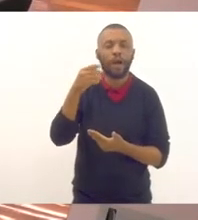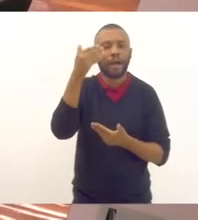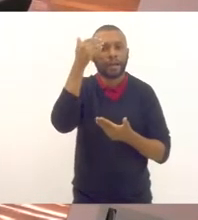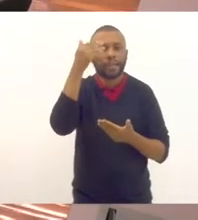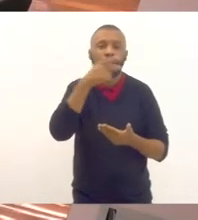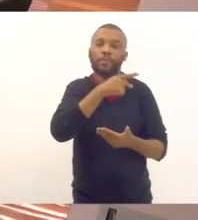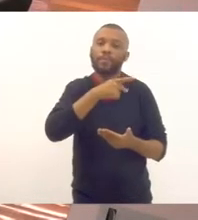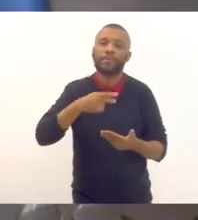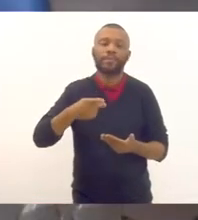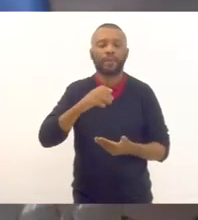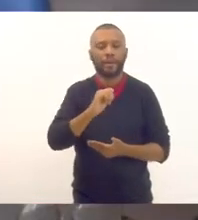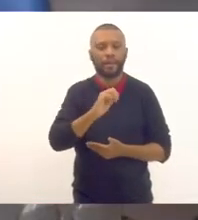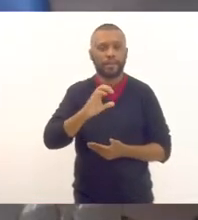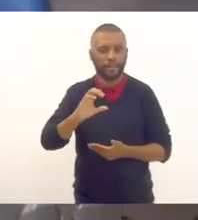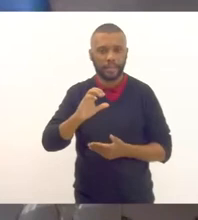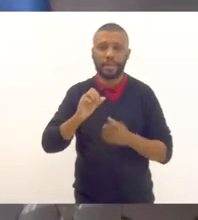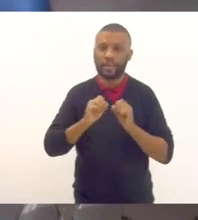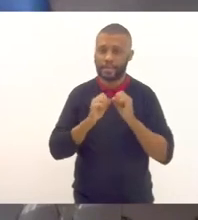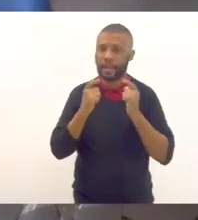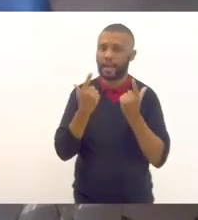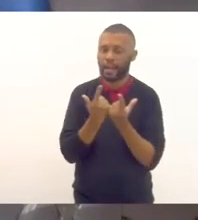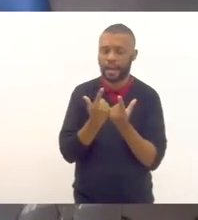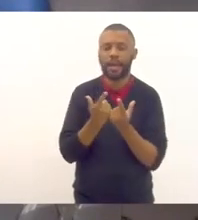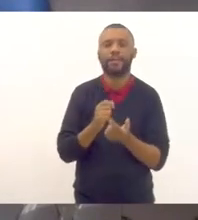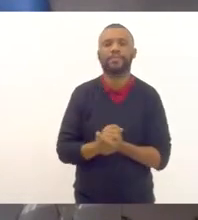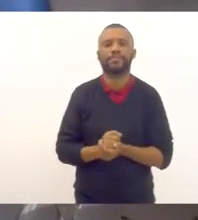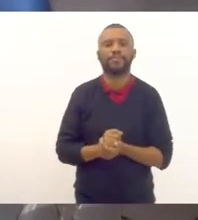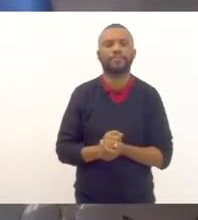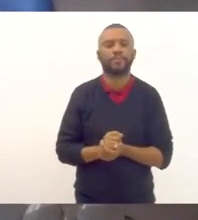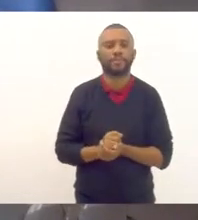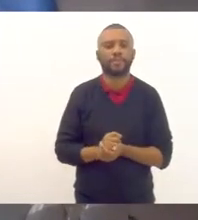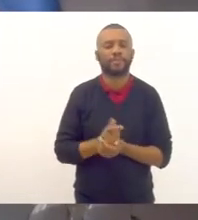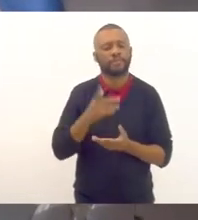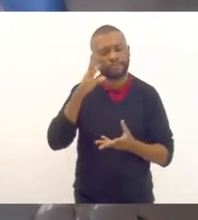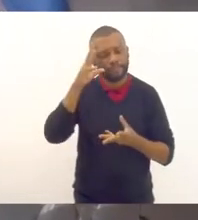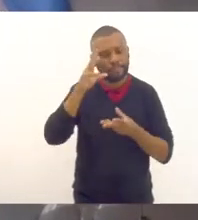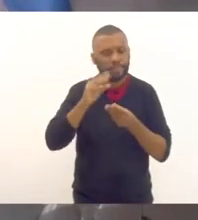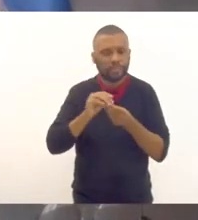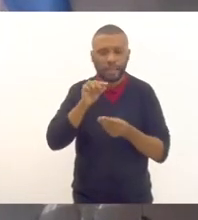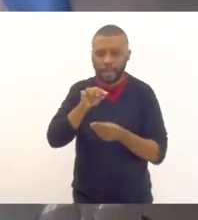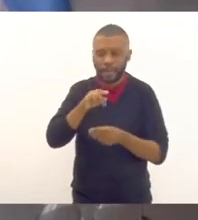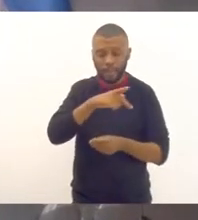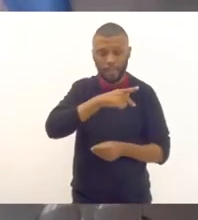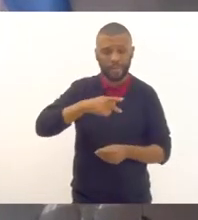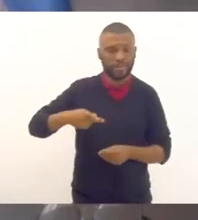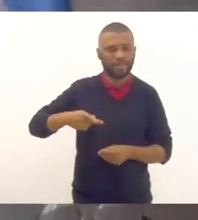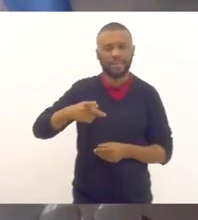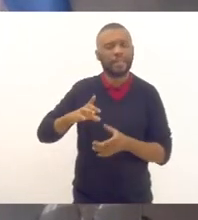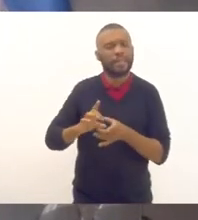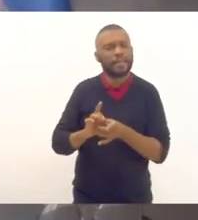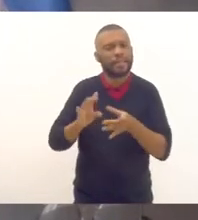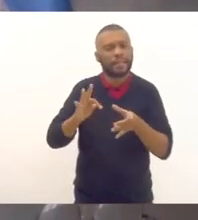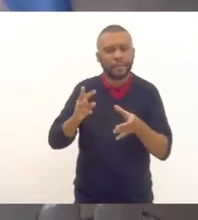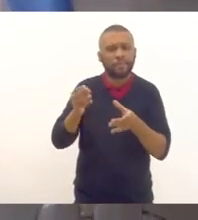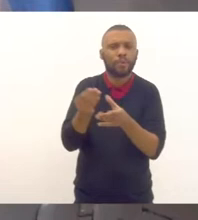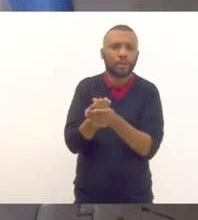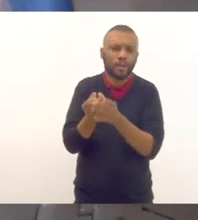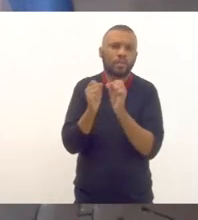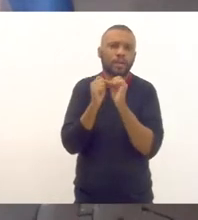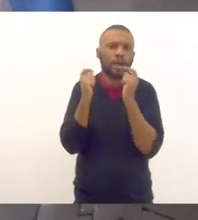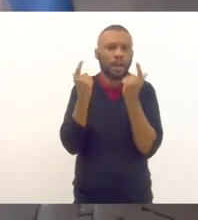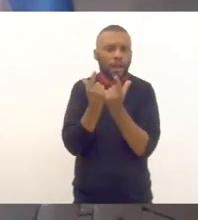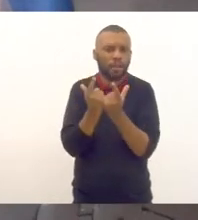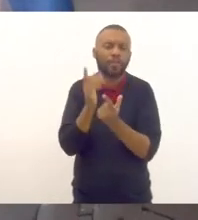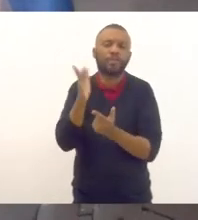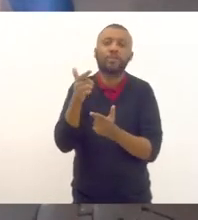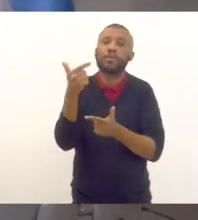Siciliano, presidente dessa casa. No meu entender, sem dúvida, o presidente mais democrático que essa casa já teve. Eu já estou aqui